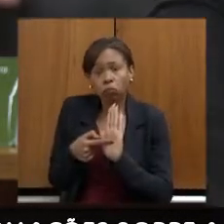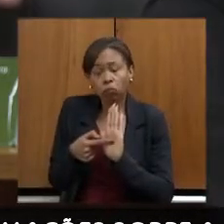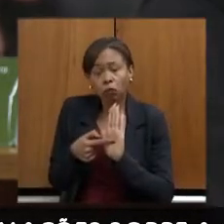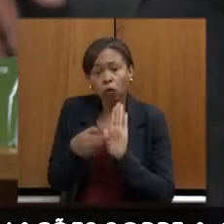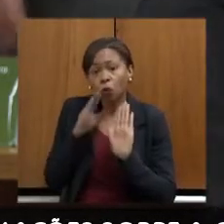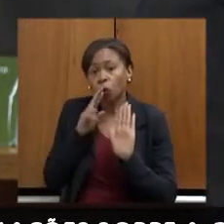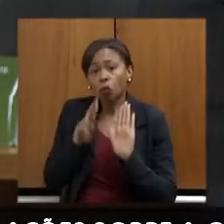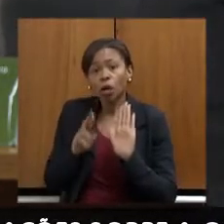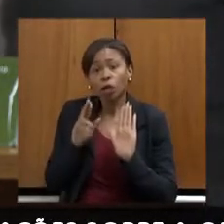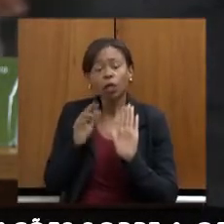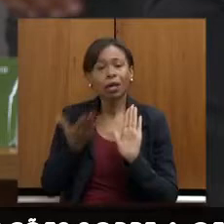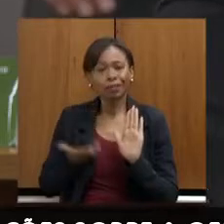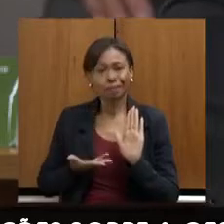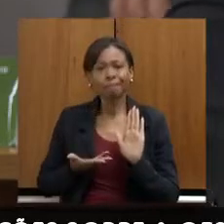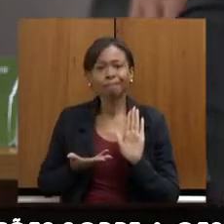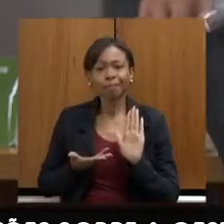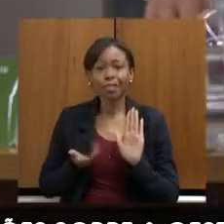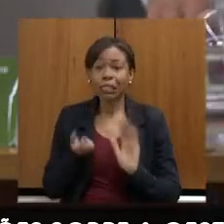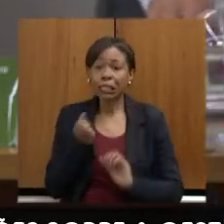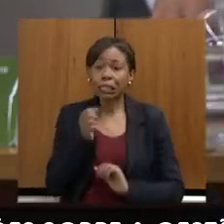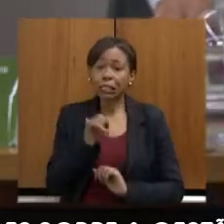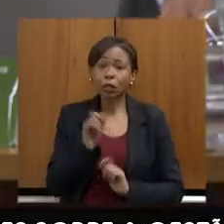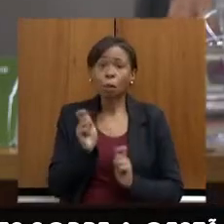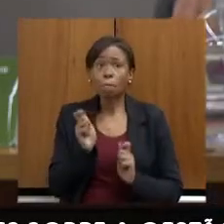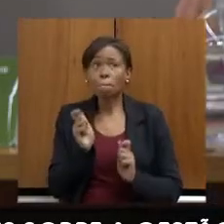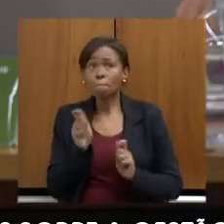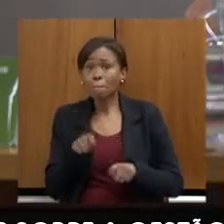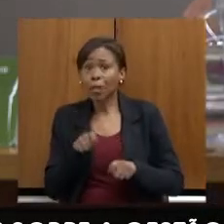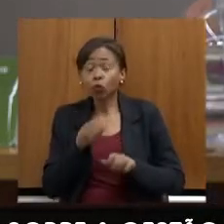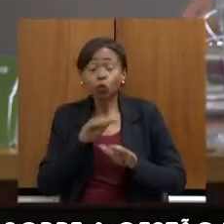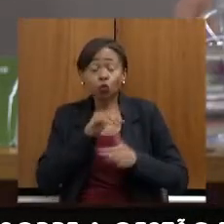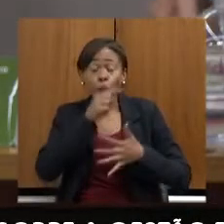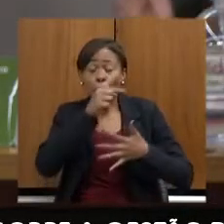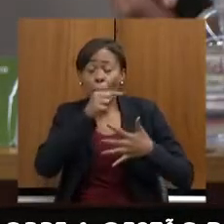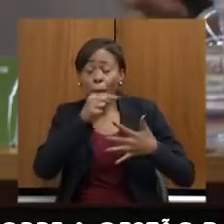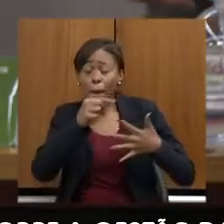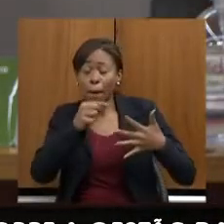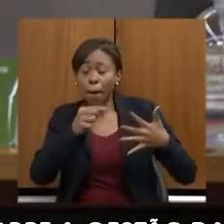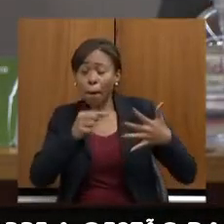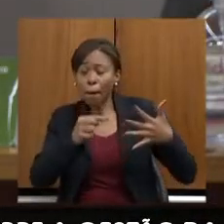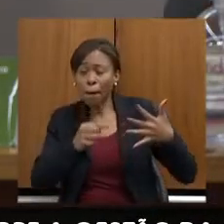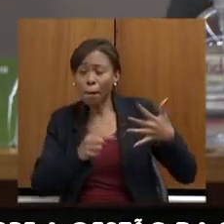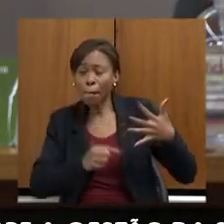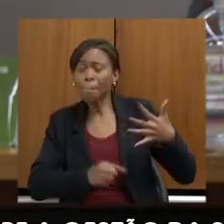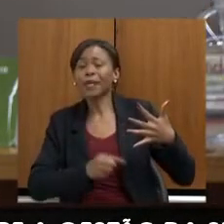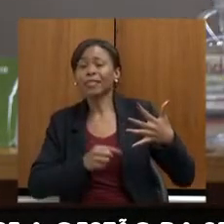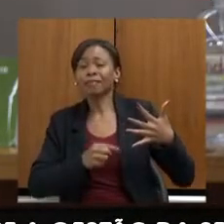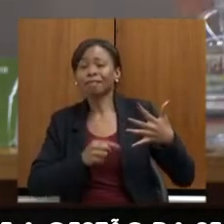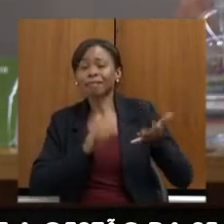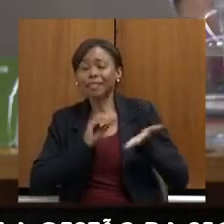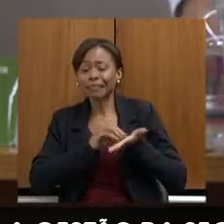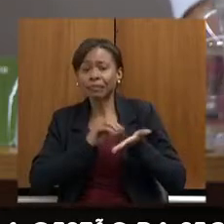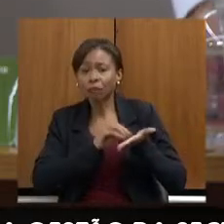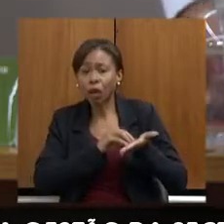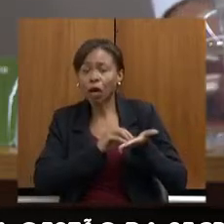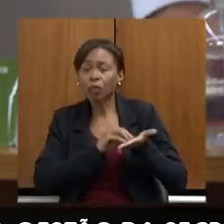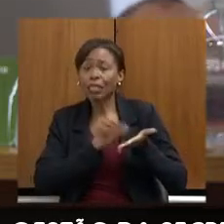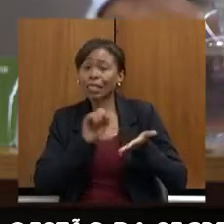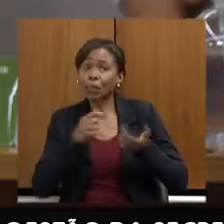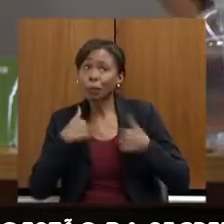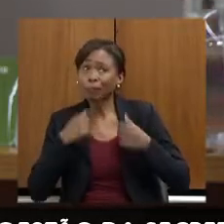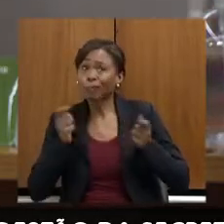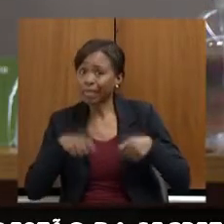se eu pudesse atender todas as demandas só tem certeza que eu atenderia E agora